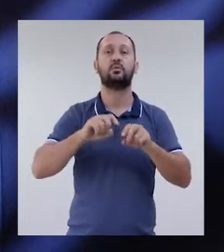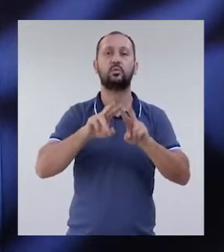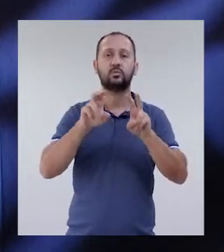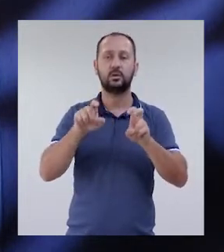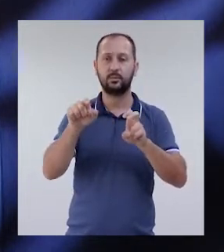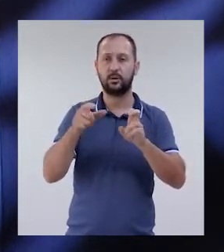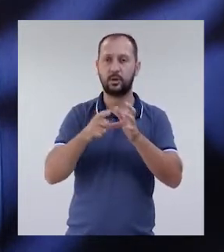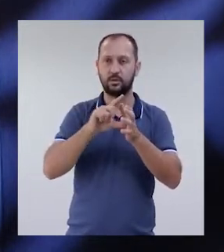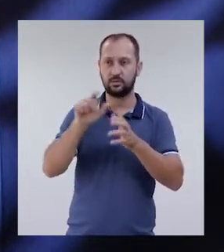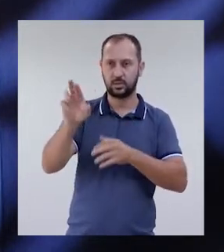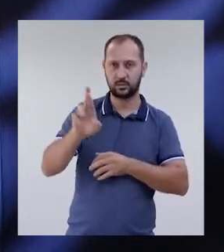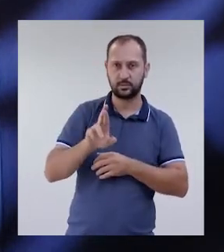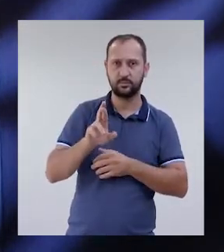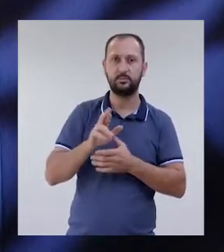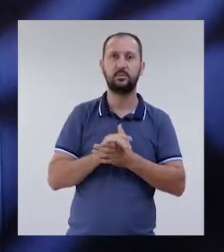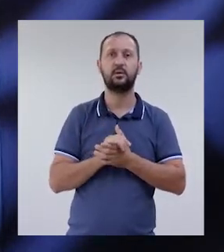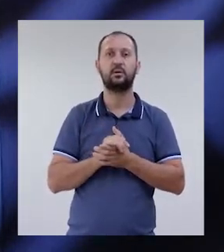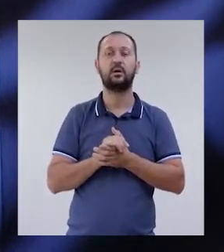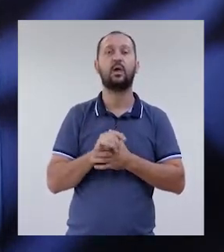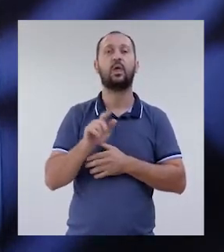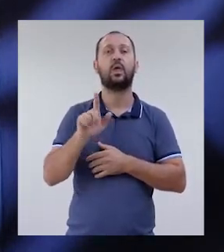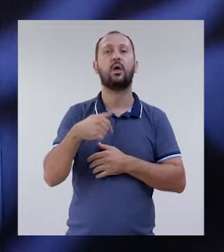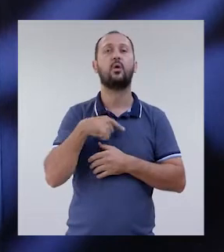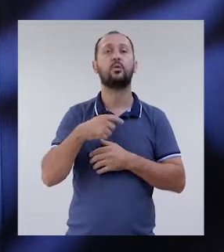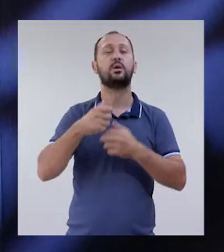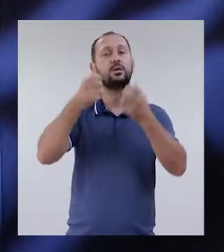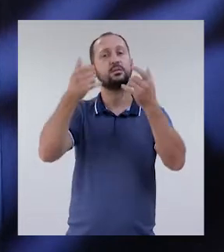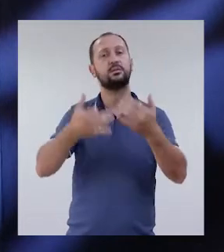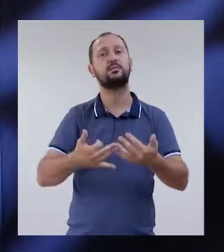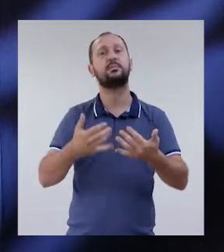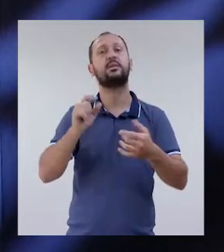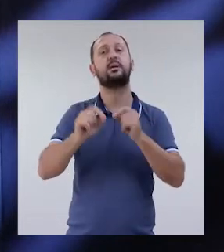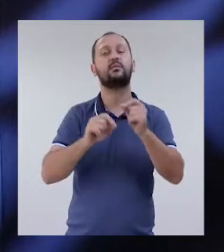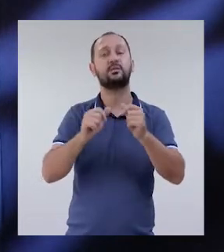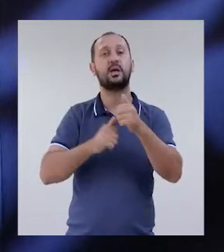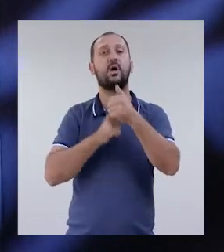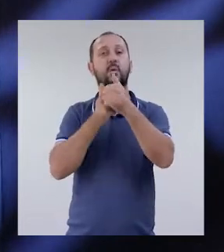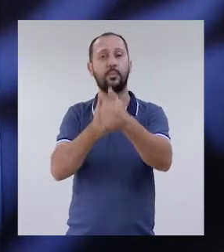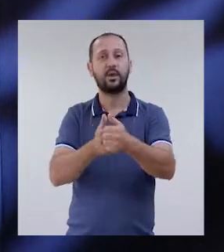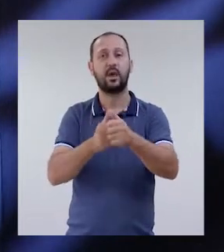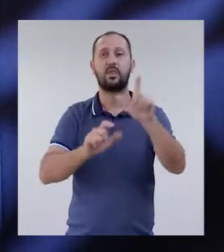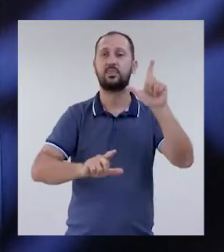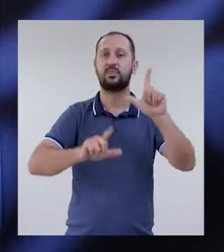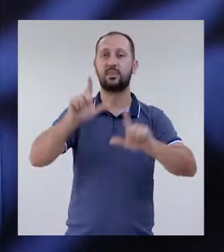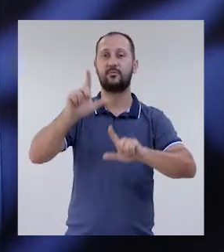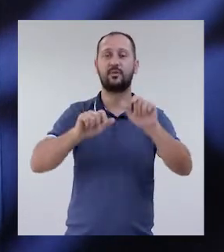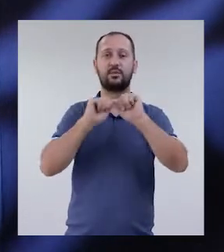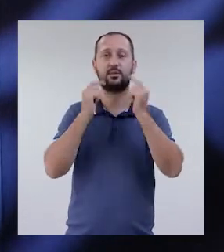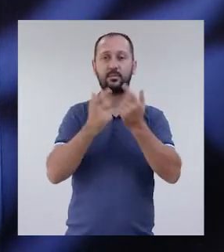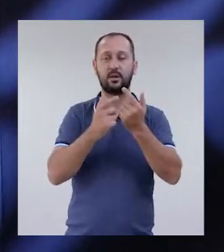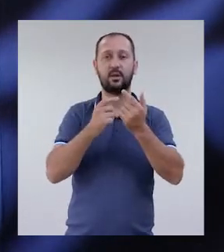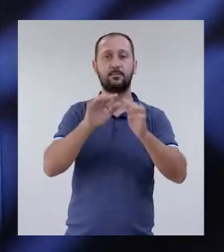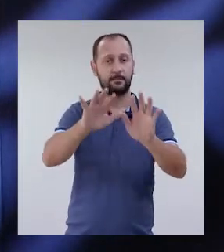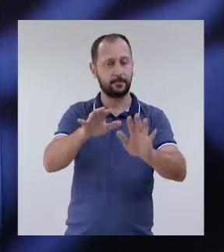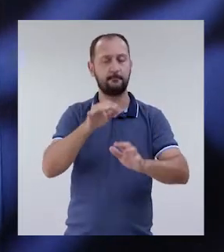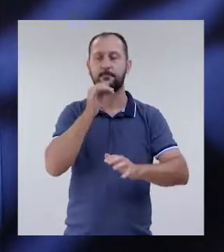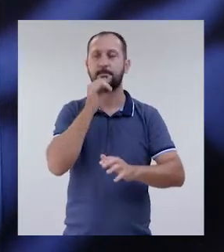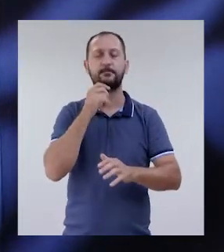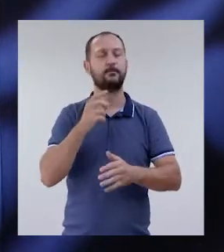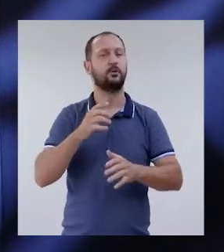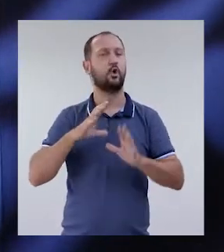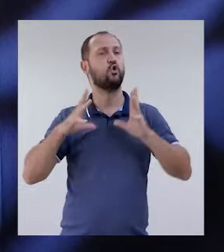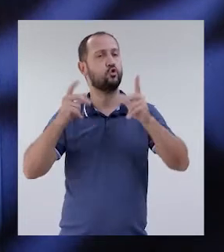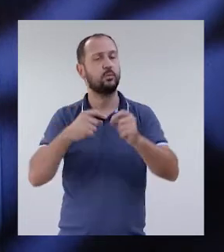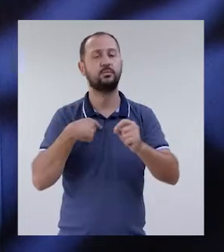um pedacinho antes na resposta do desembargador, é isso que justifica a importância de você acompanhar a TV Assembleia, né? Quer dizer, apesar da